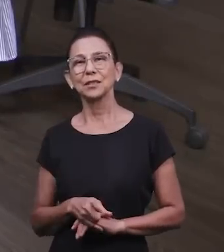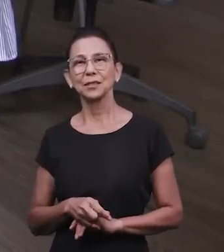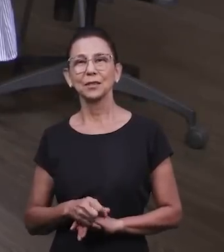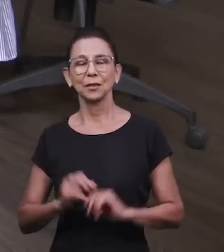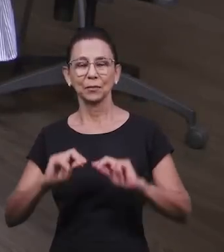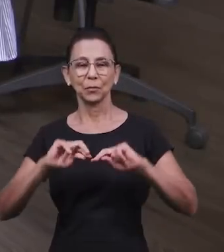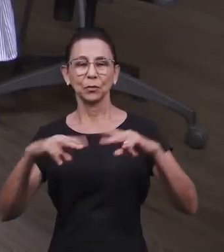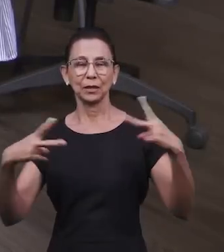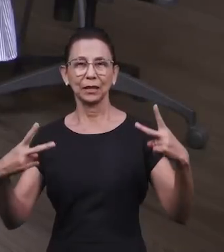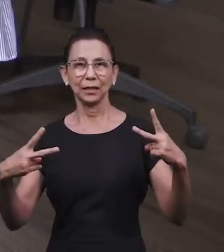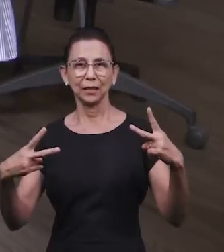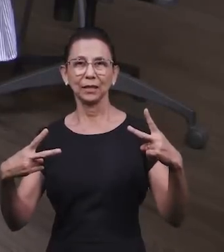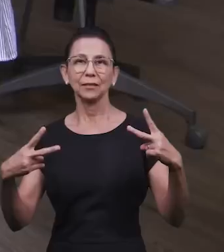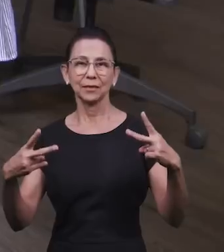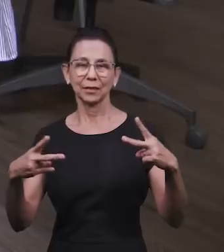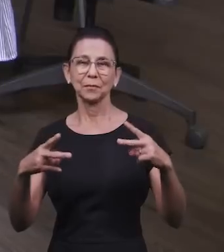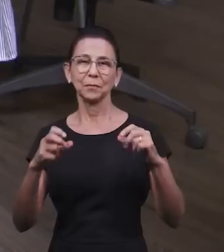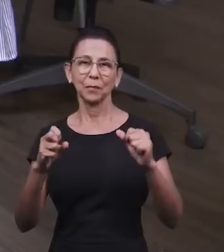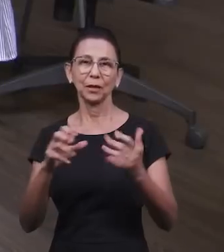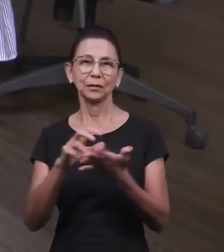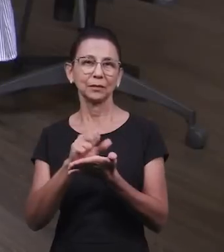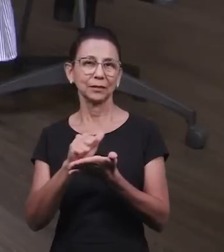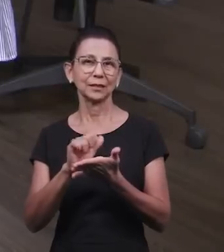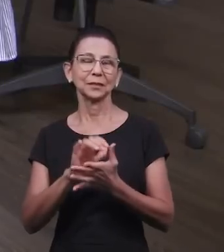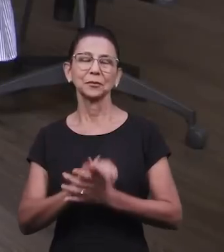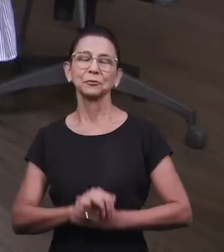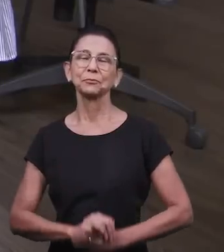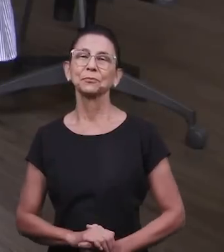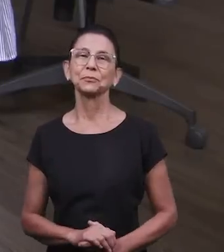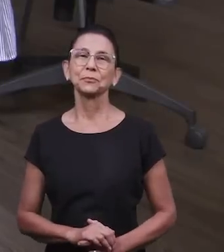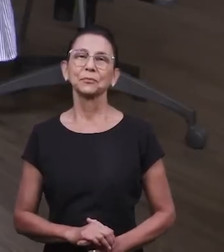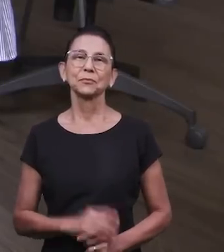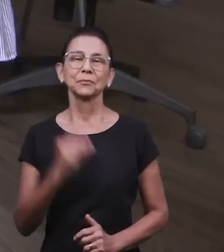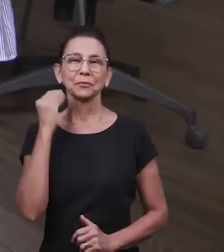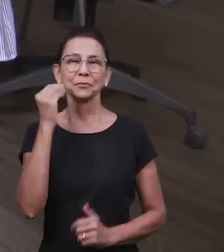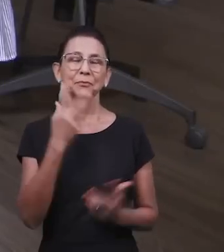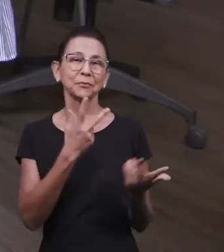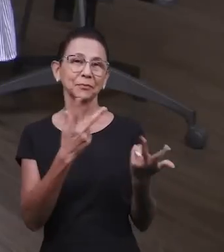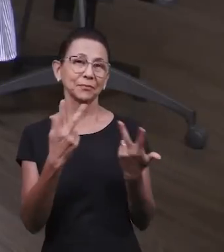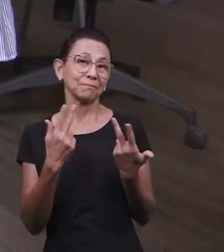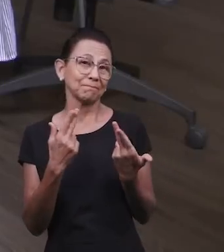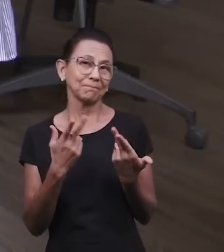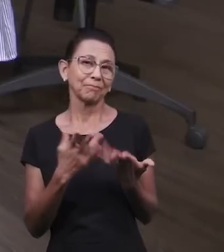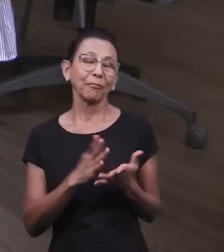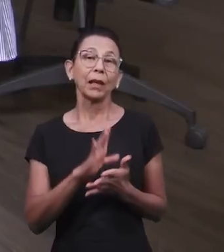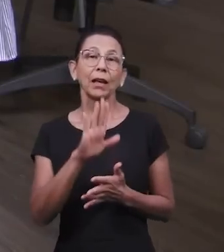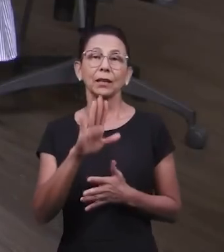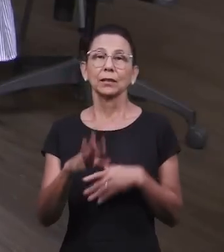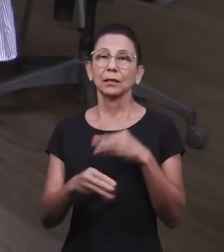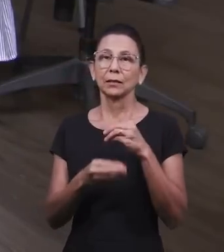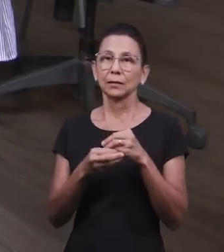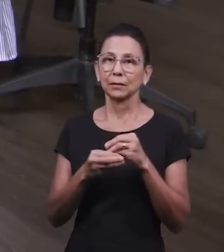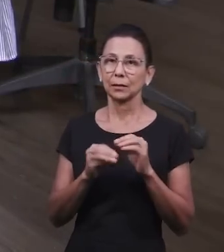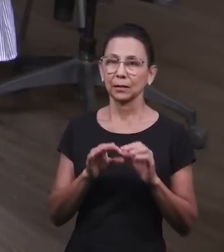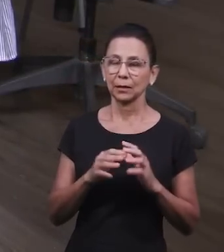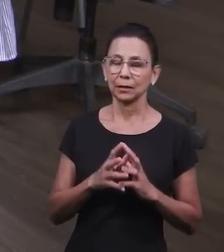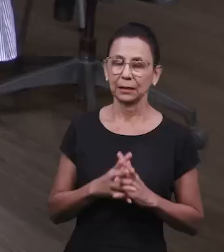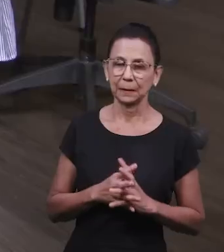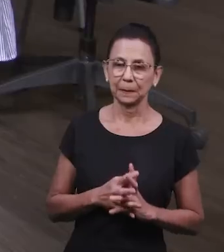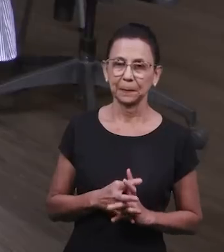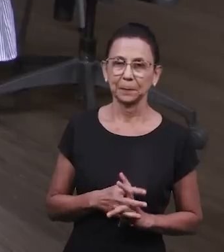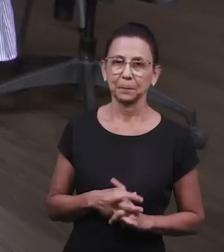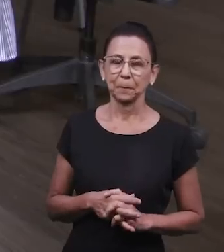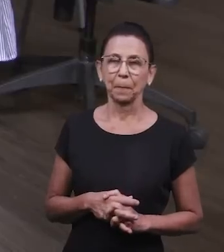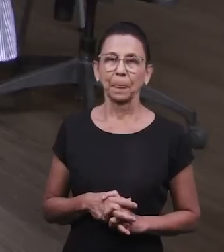você clica no link, você se inscreve no canal e passa a acompanhar e viver a experiência que eu estou vivendo. Só para acrescentar